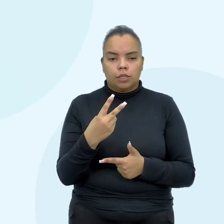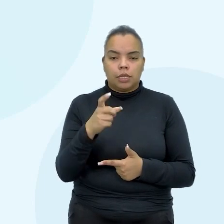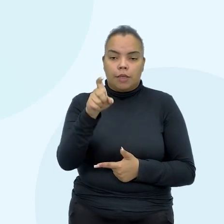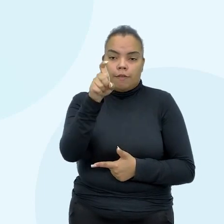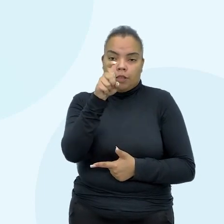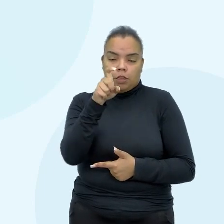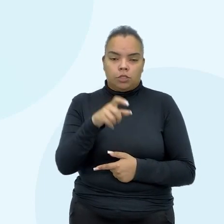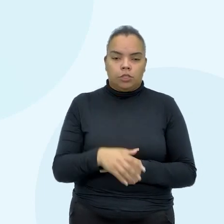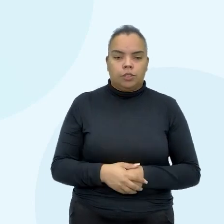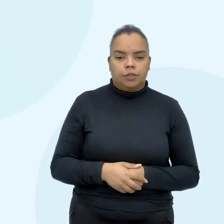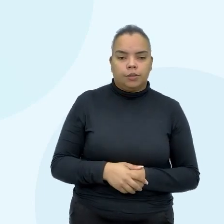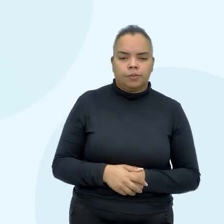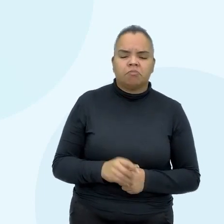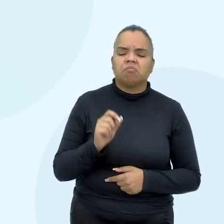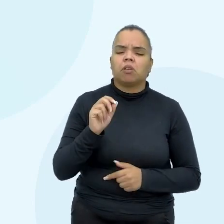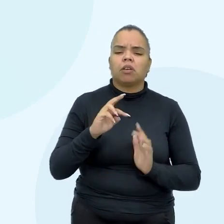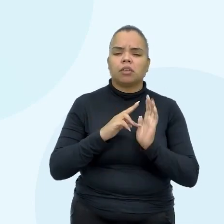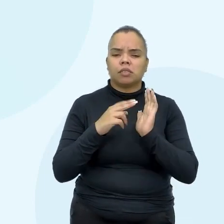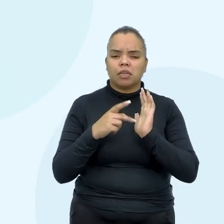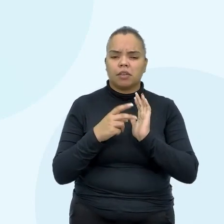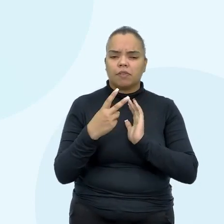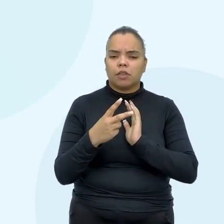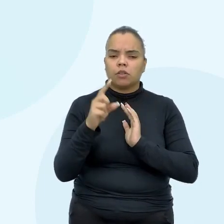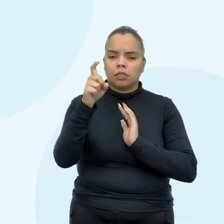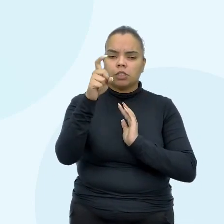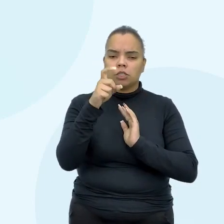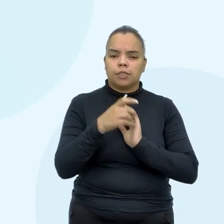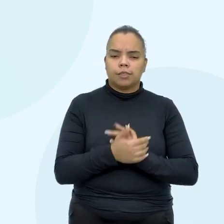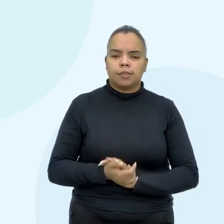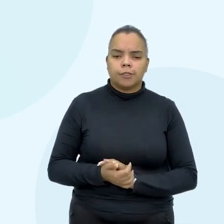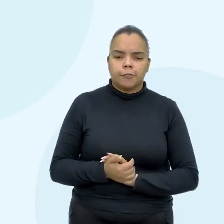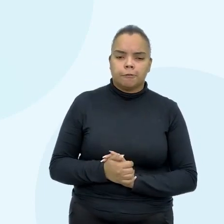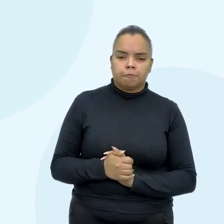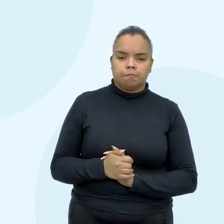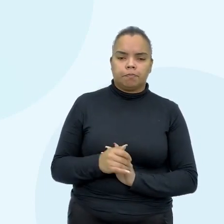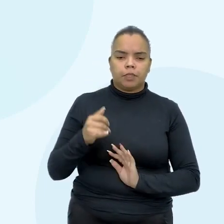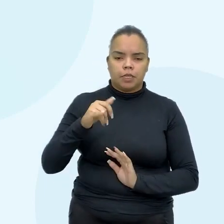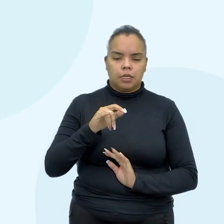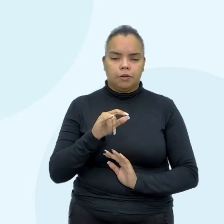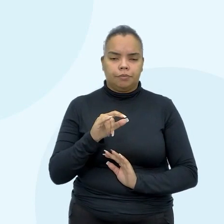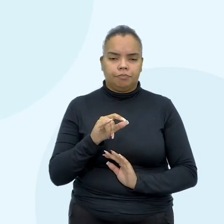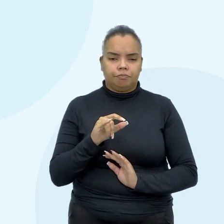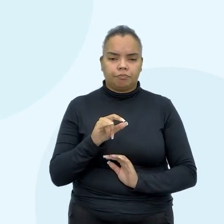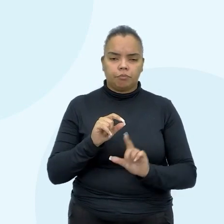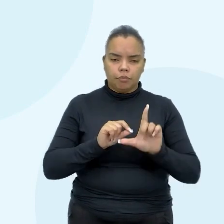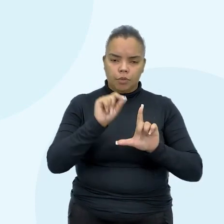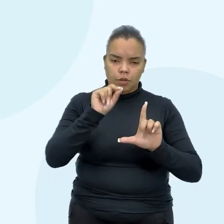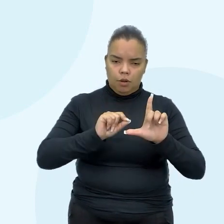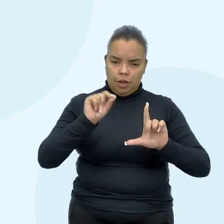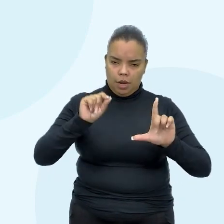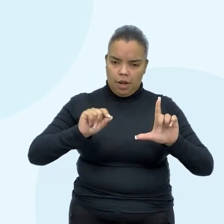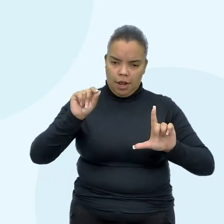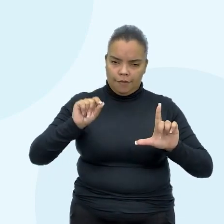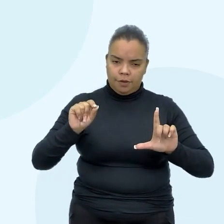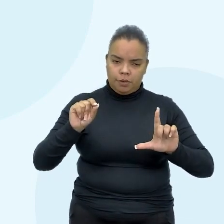que representa esse 2 elevado a x, né? Se nós colocarmos num gráfico essas informações,